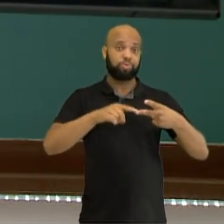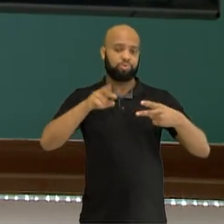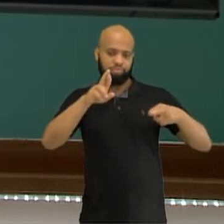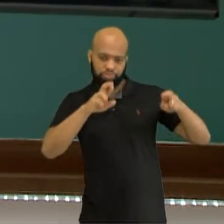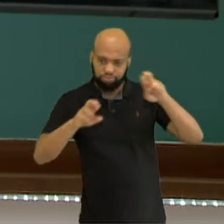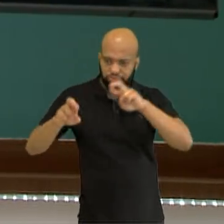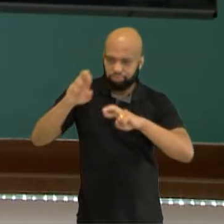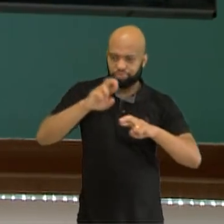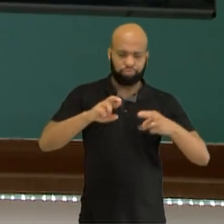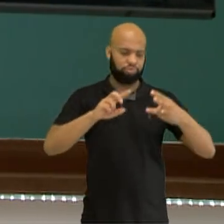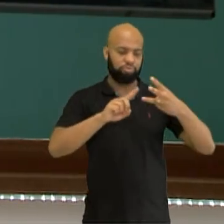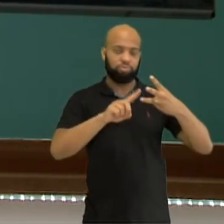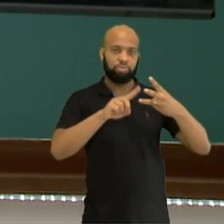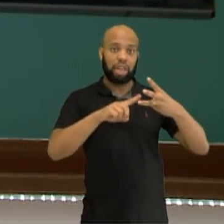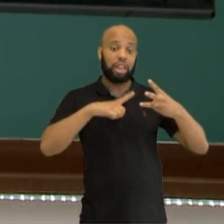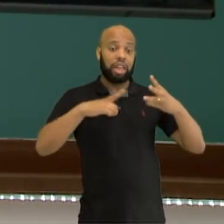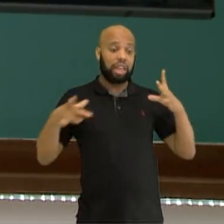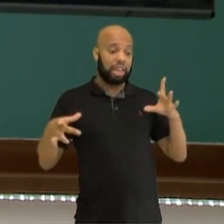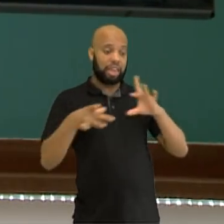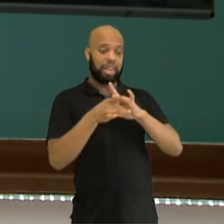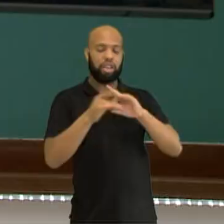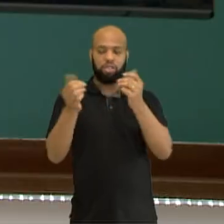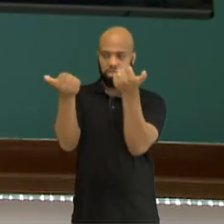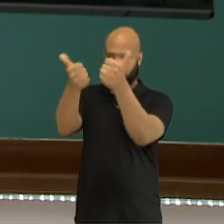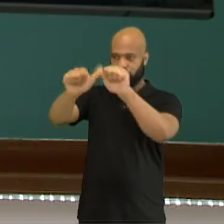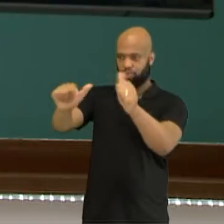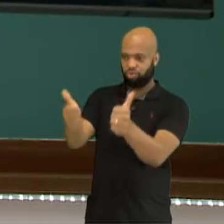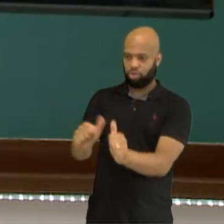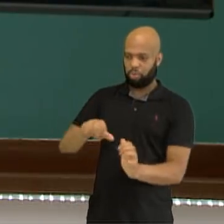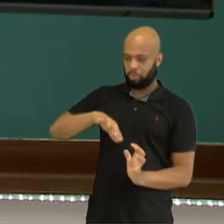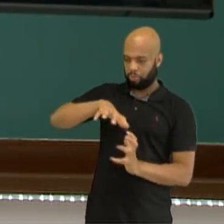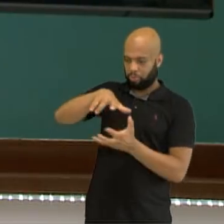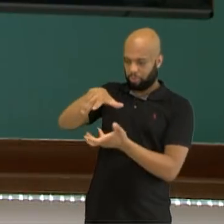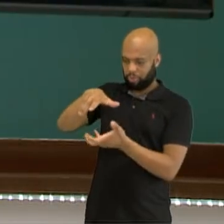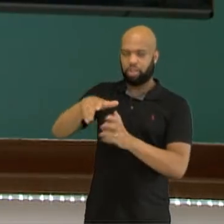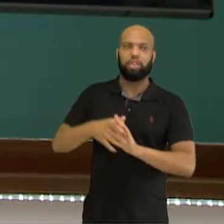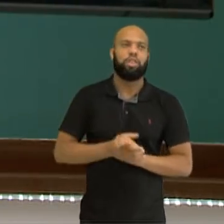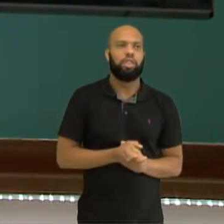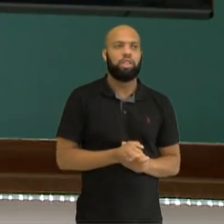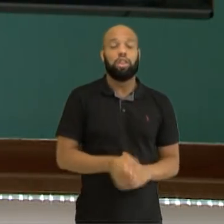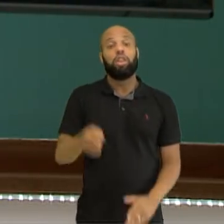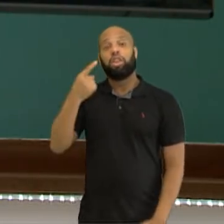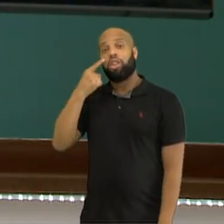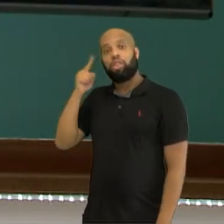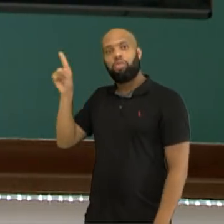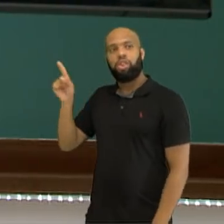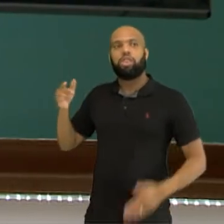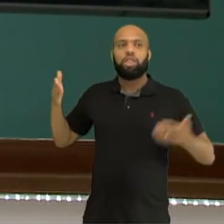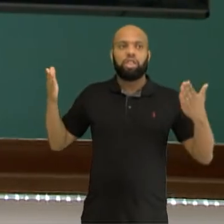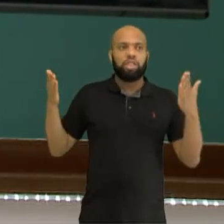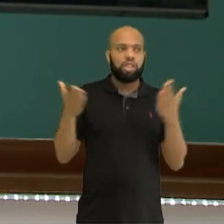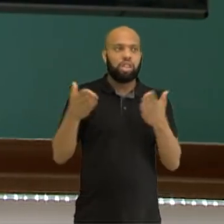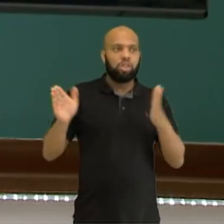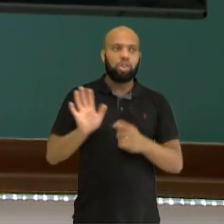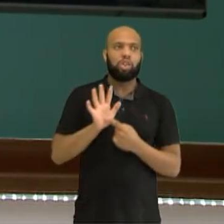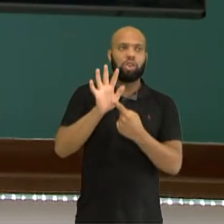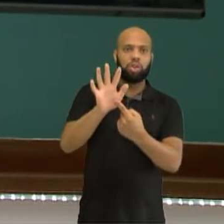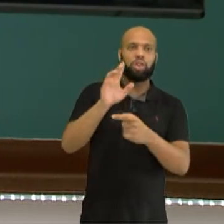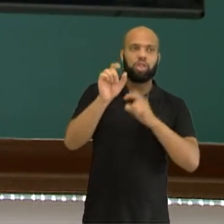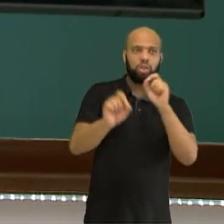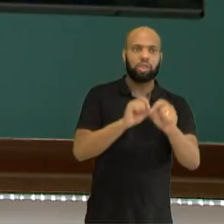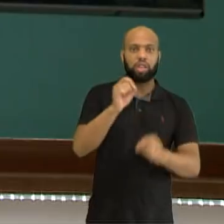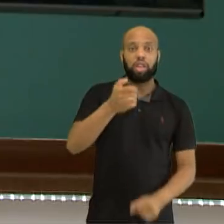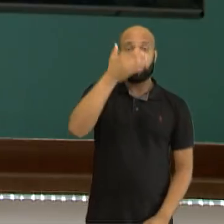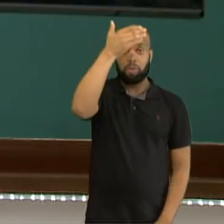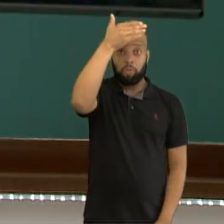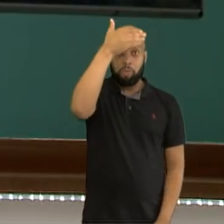observações associados ao formato do planeta. Vamos adiante? Então, aqui eu trago para vocês evidências de que a